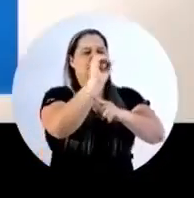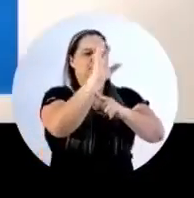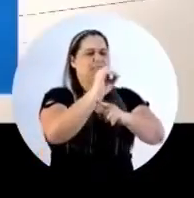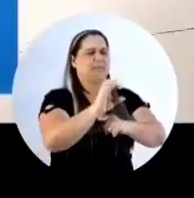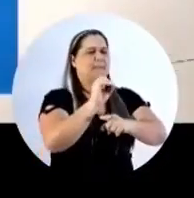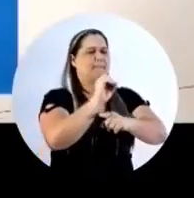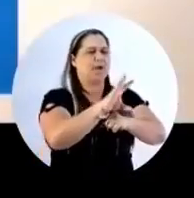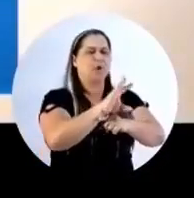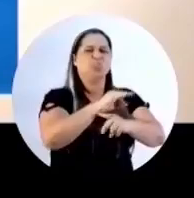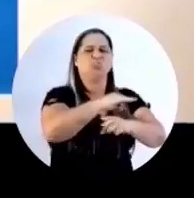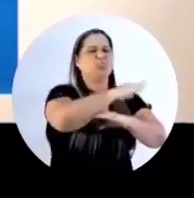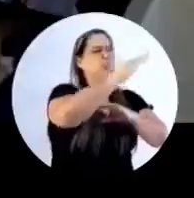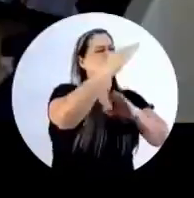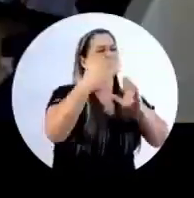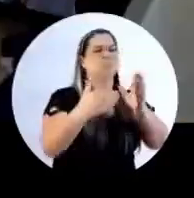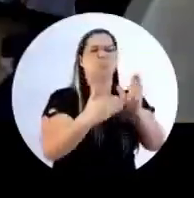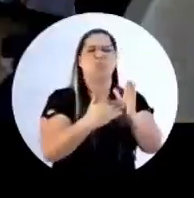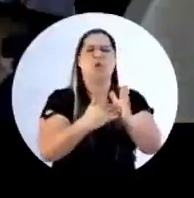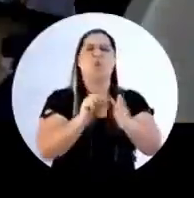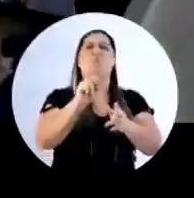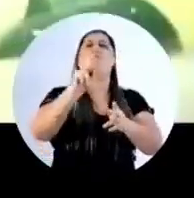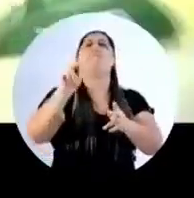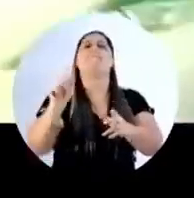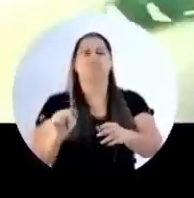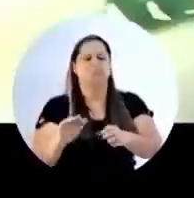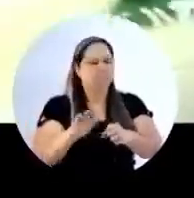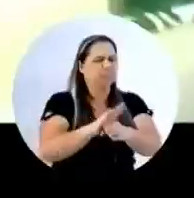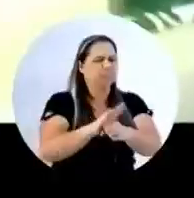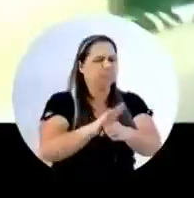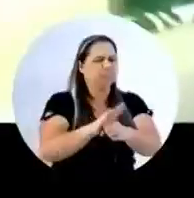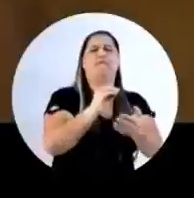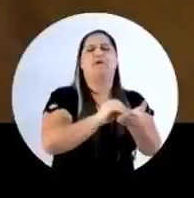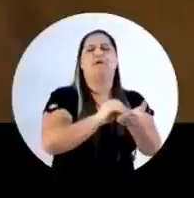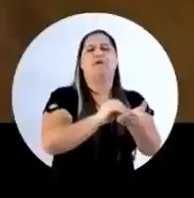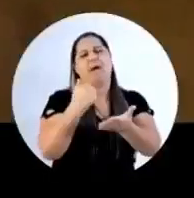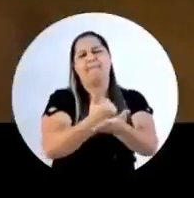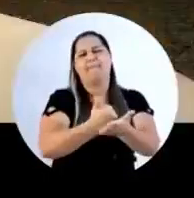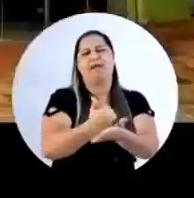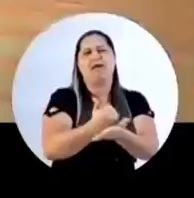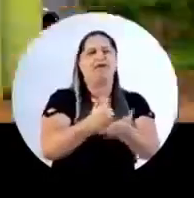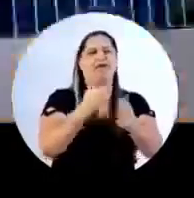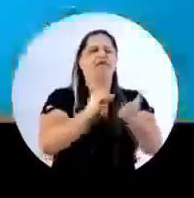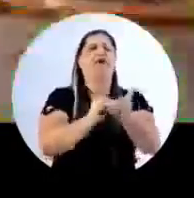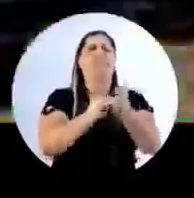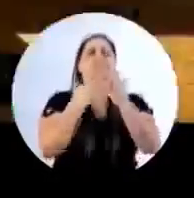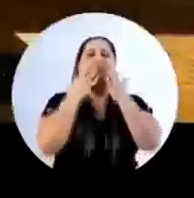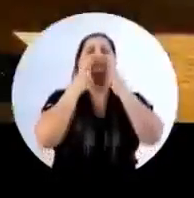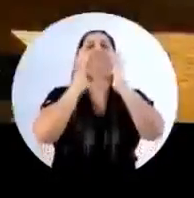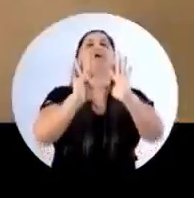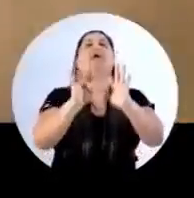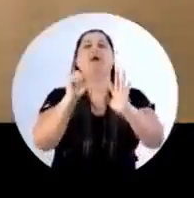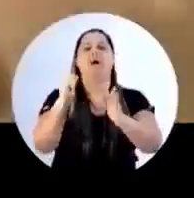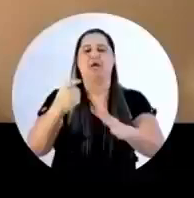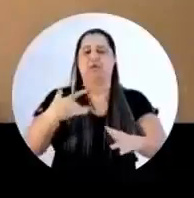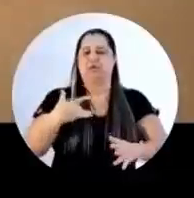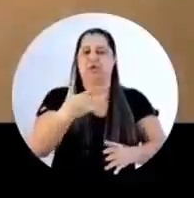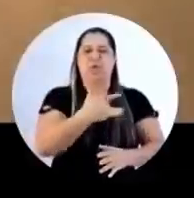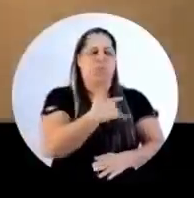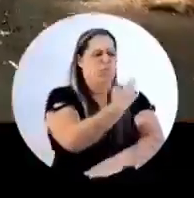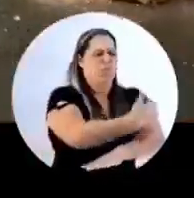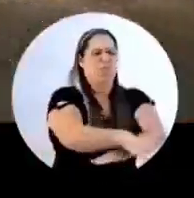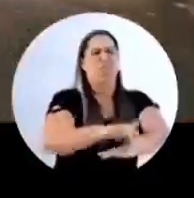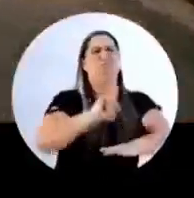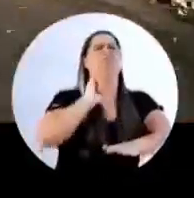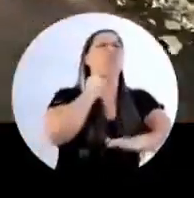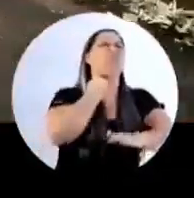semáforo e pardal para todo lado. É UPA lotada, é falta de remédio e atendimentos nos postos de saúde. Ruas